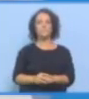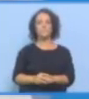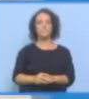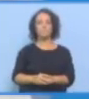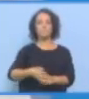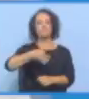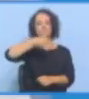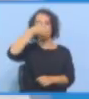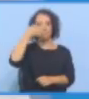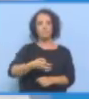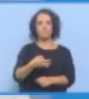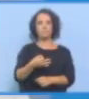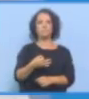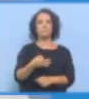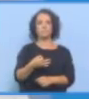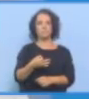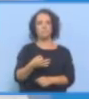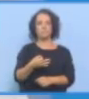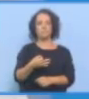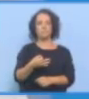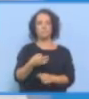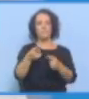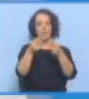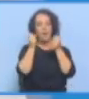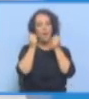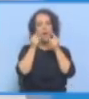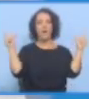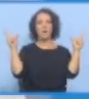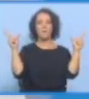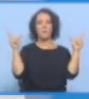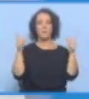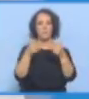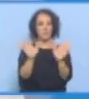Efatá, que quer dizer, abre-te.